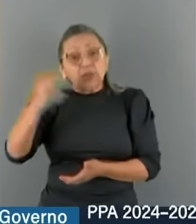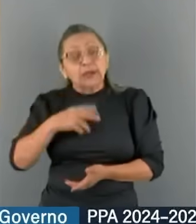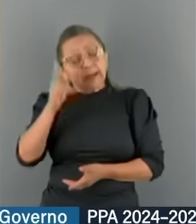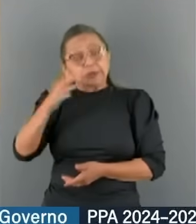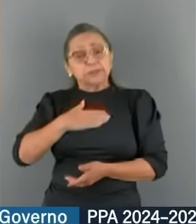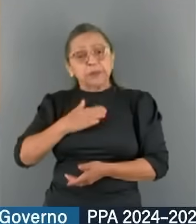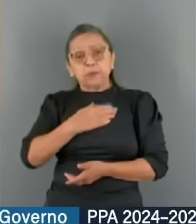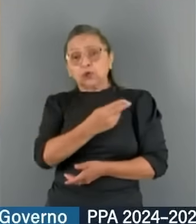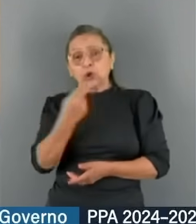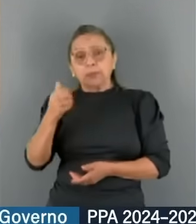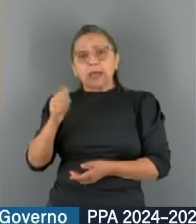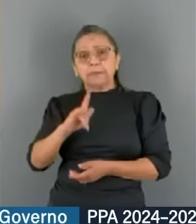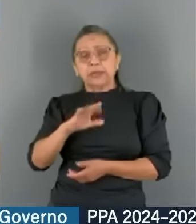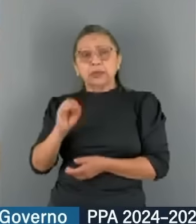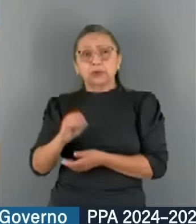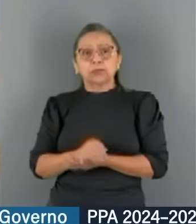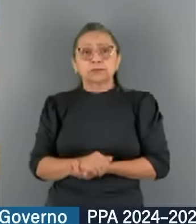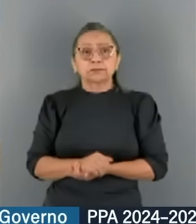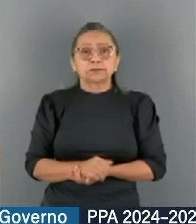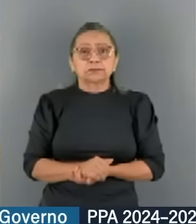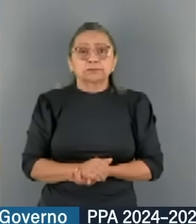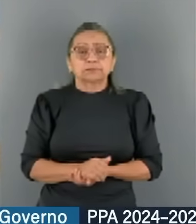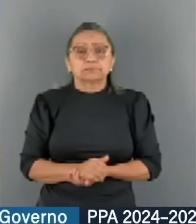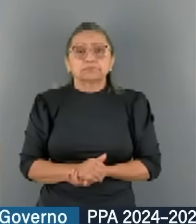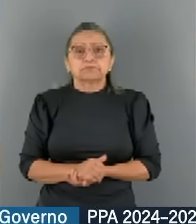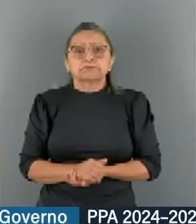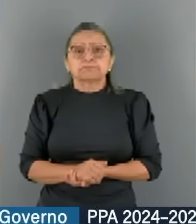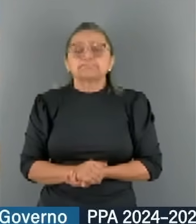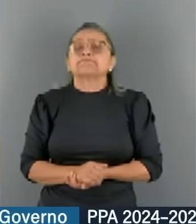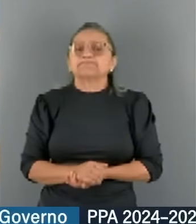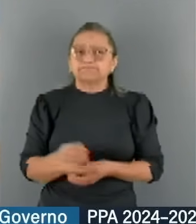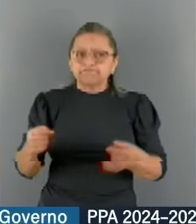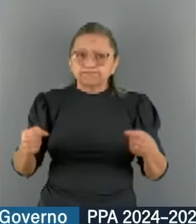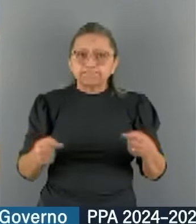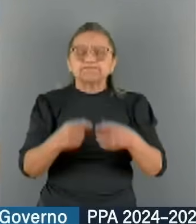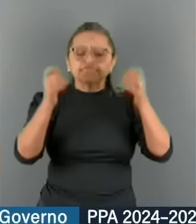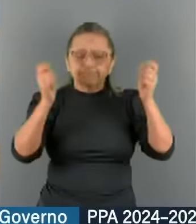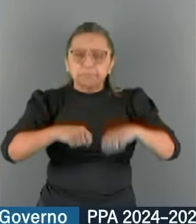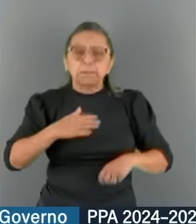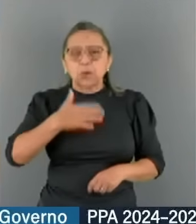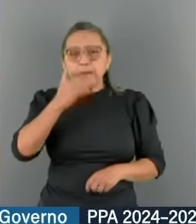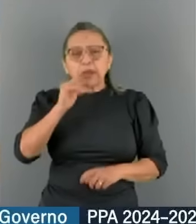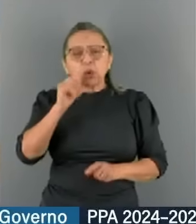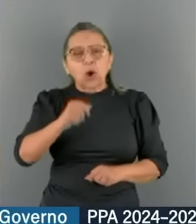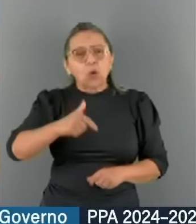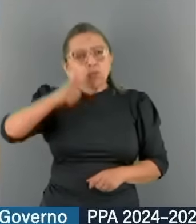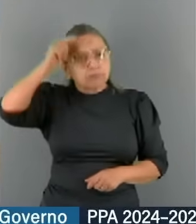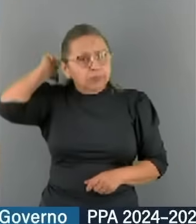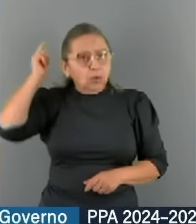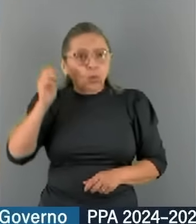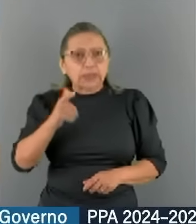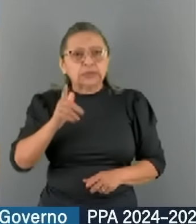Obrigado. E pra ser seu pai? Serve pra ser meu pai. Tá quase sem cabelo igual eu.